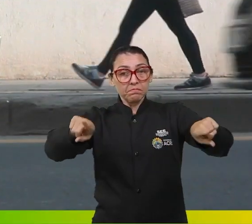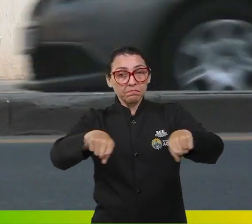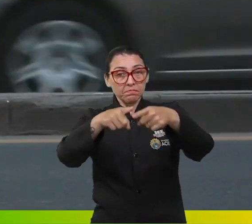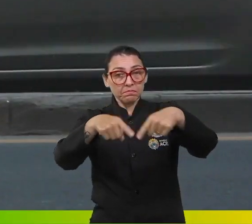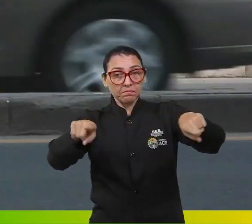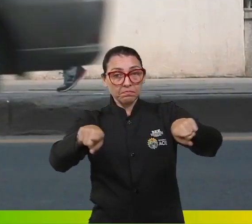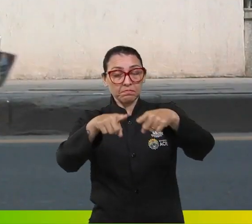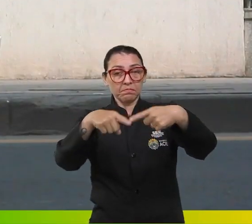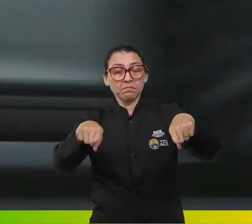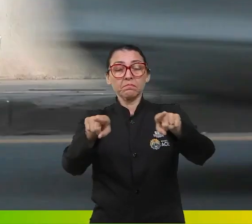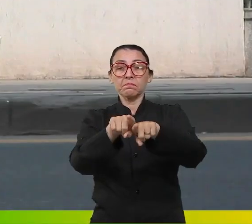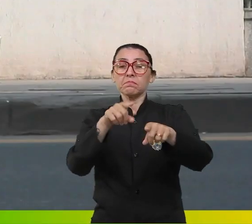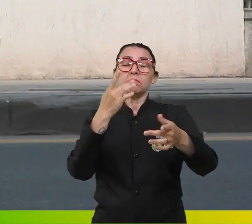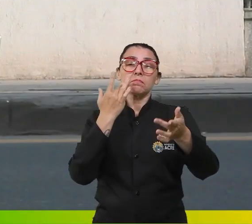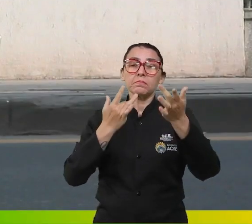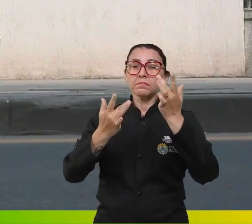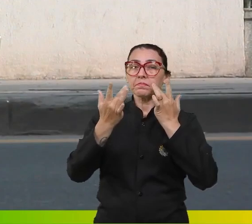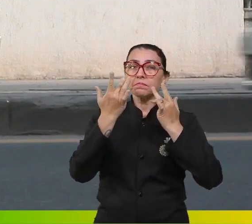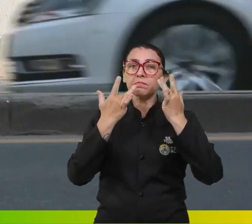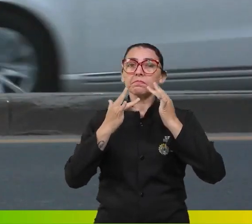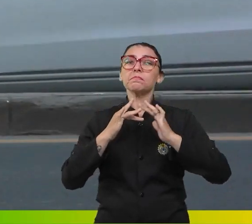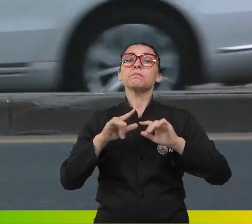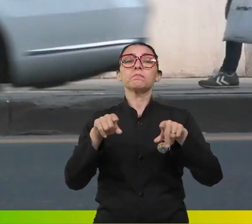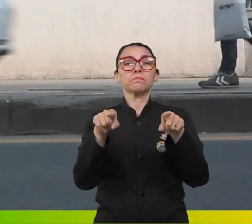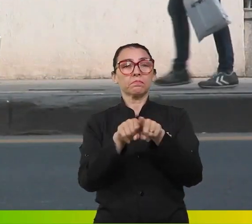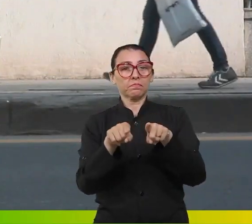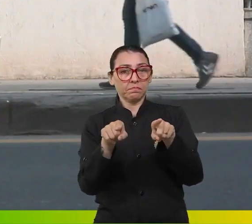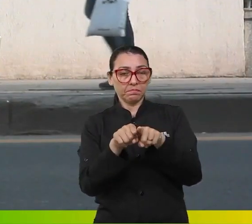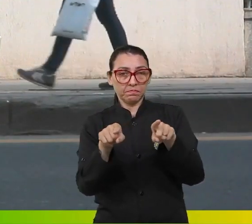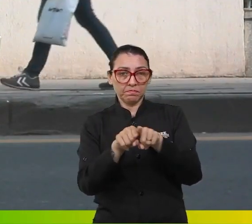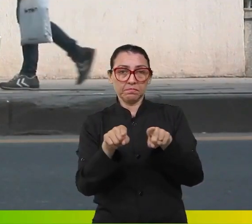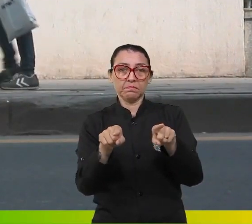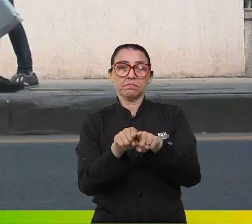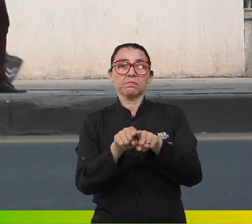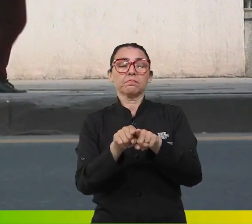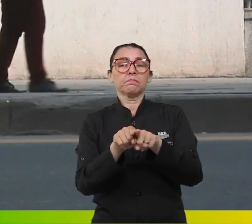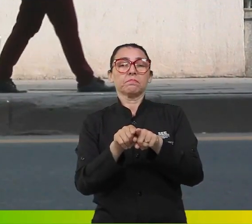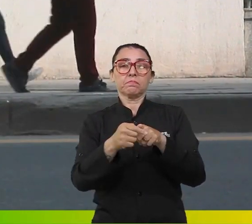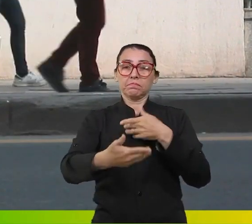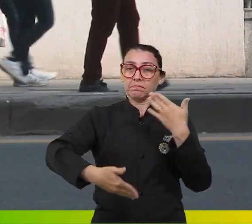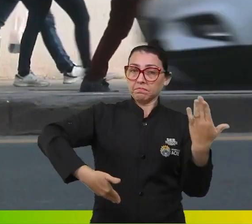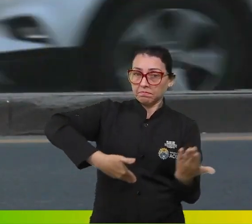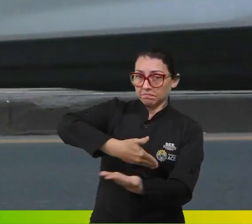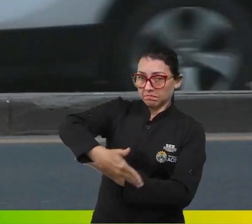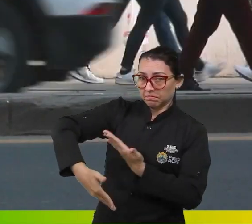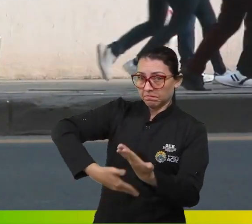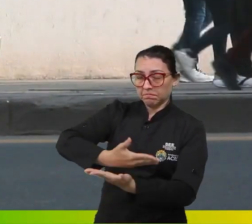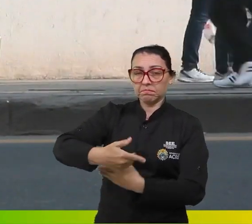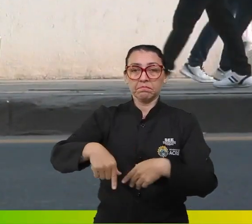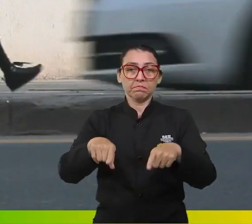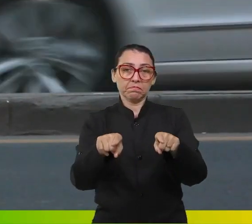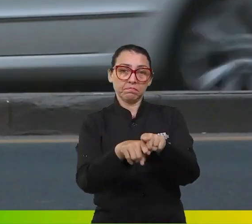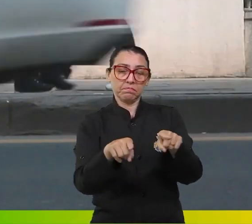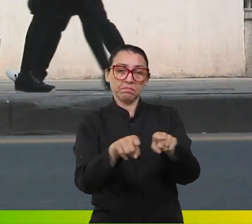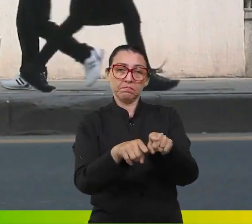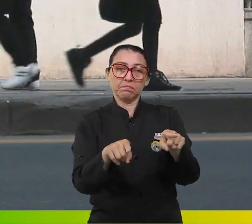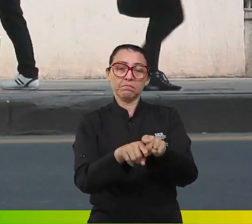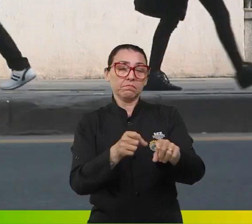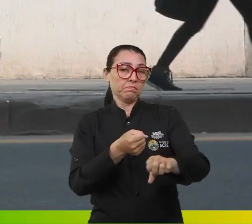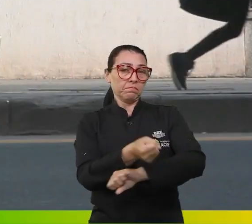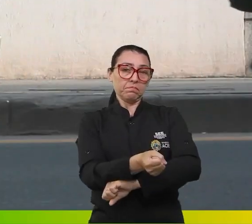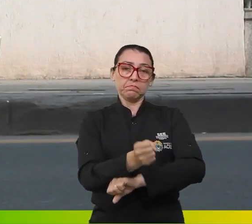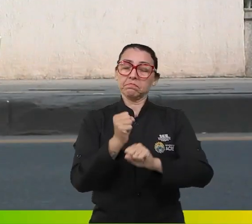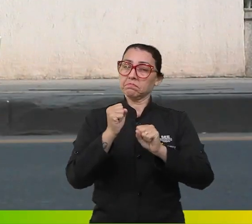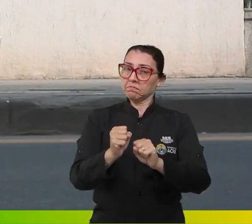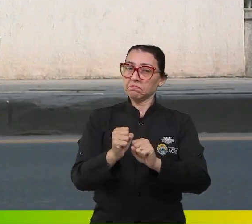e até o teatro, que geralmente são intervenções também e até instalações que podem